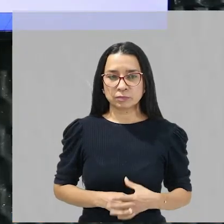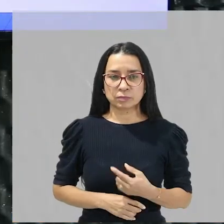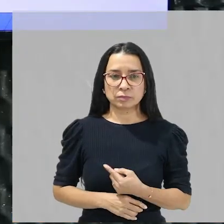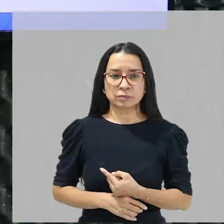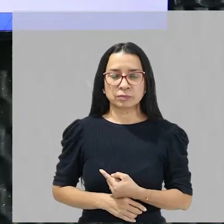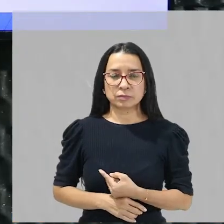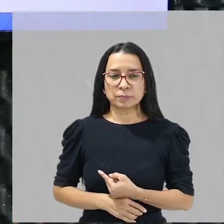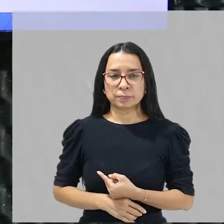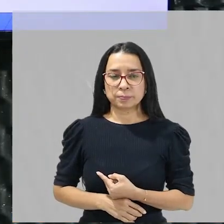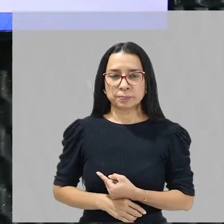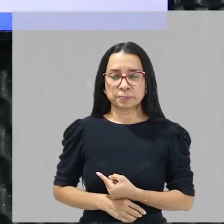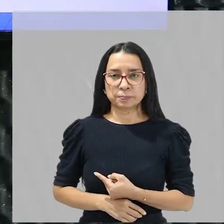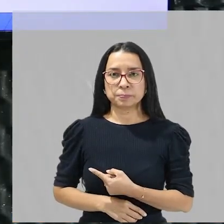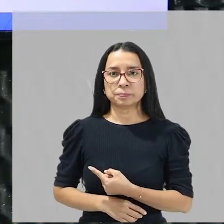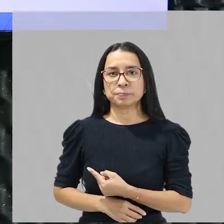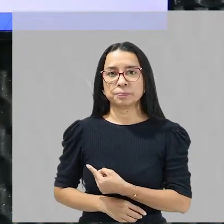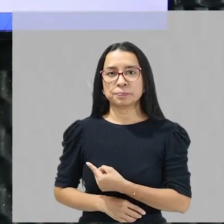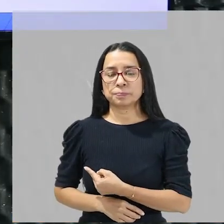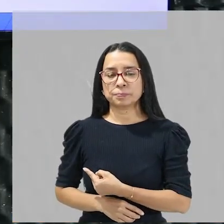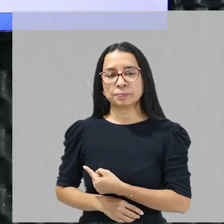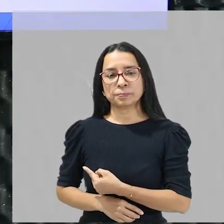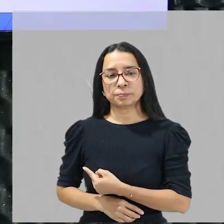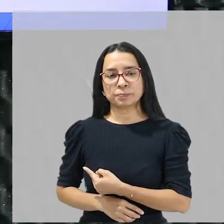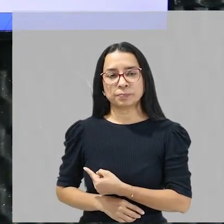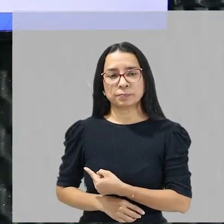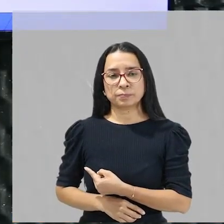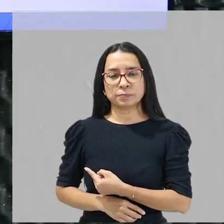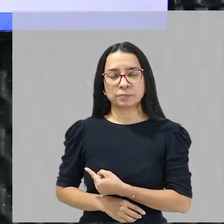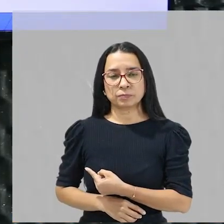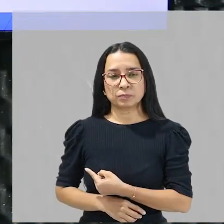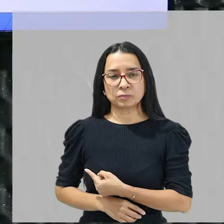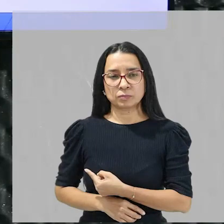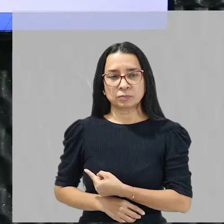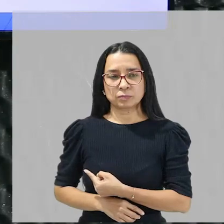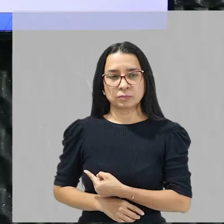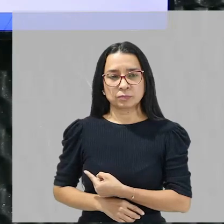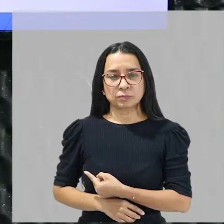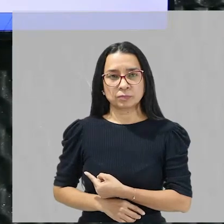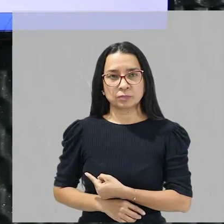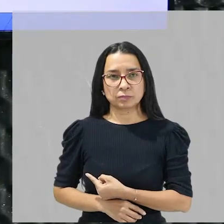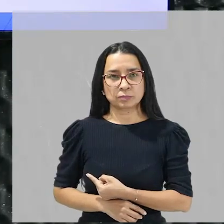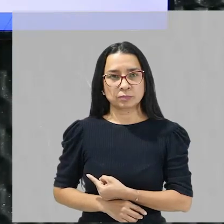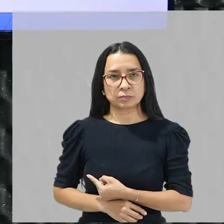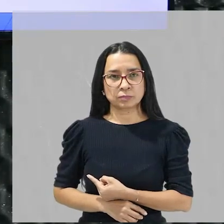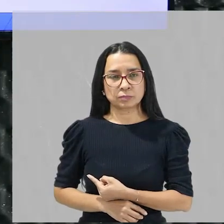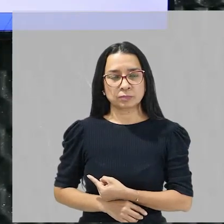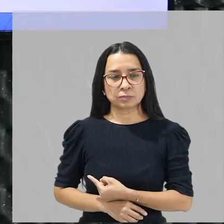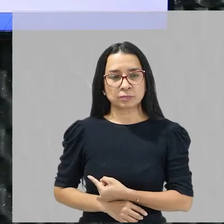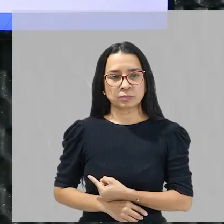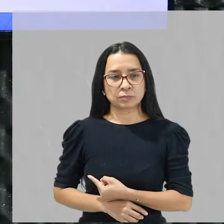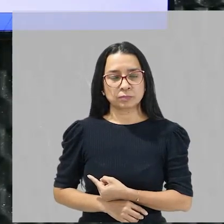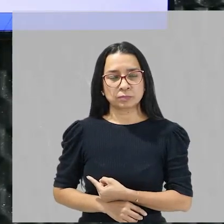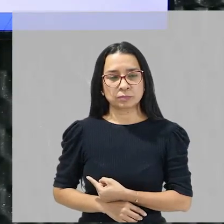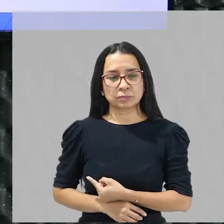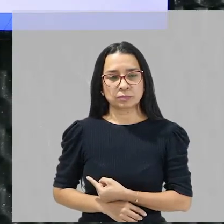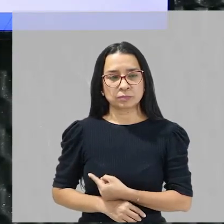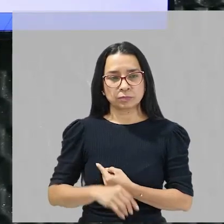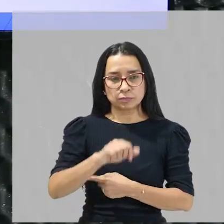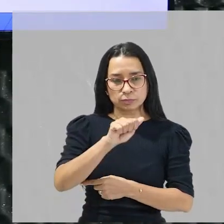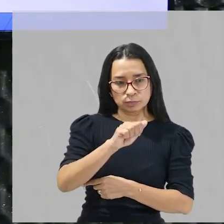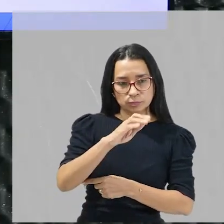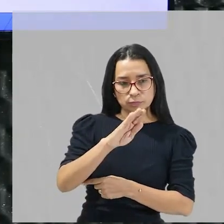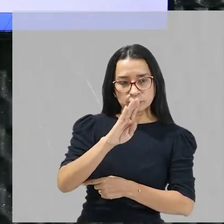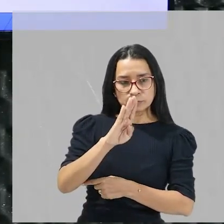verificada exatamente em relação, a relação entre y e x é. Aqui não vou fazer a leitura